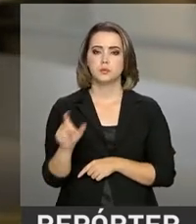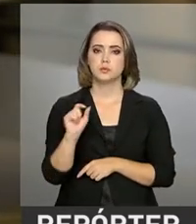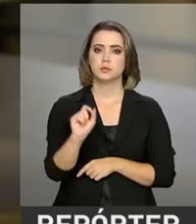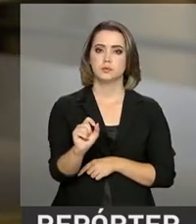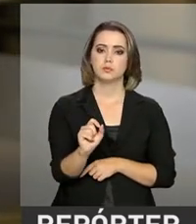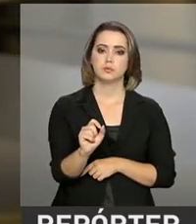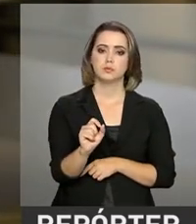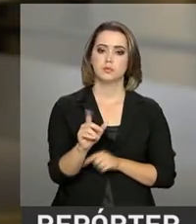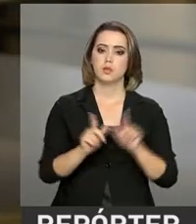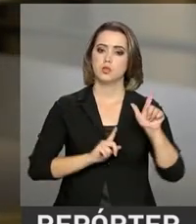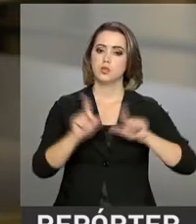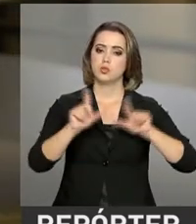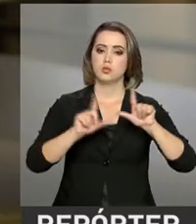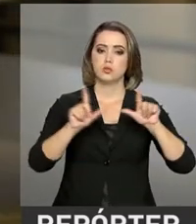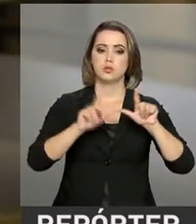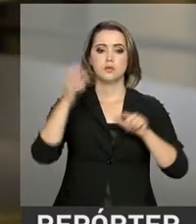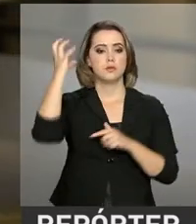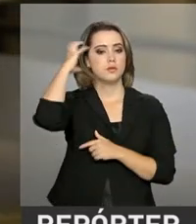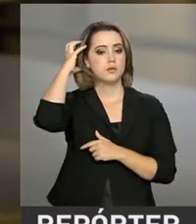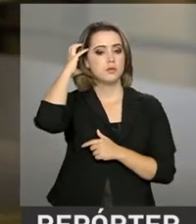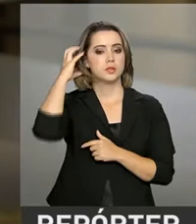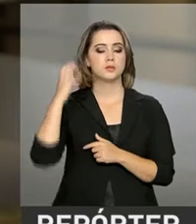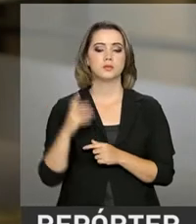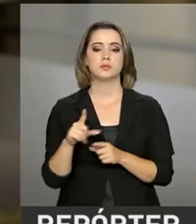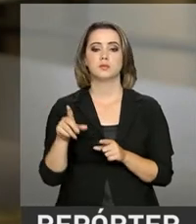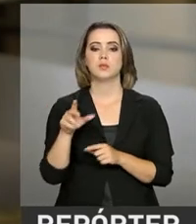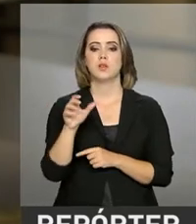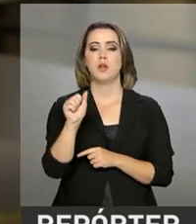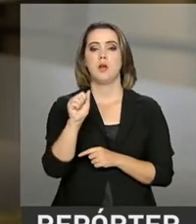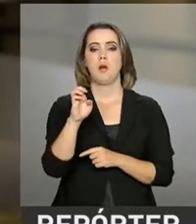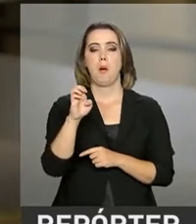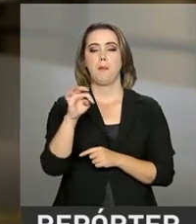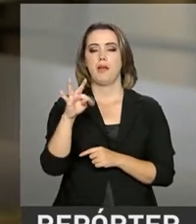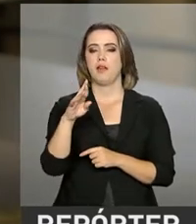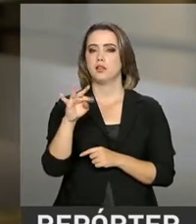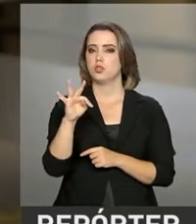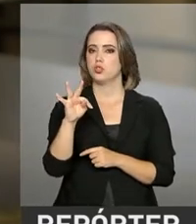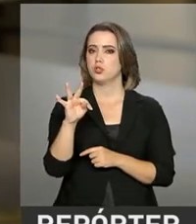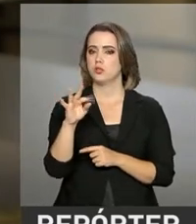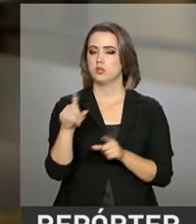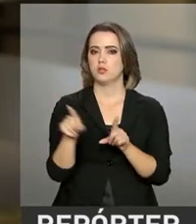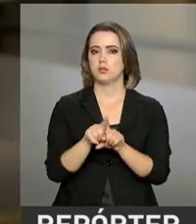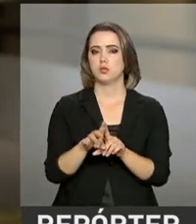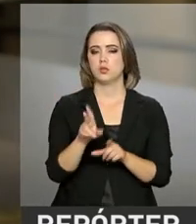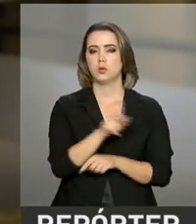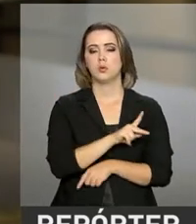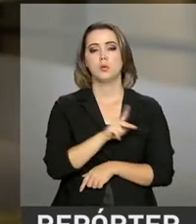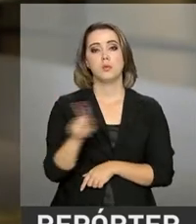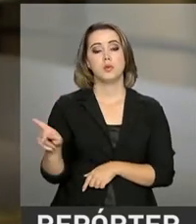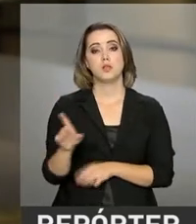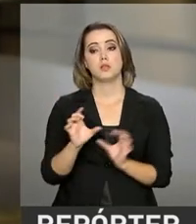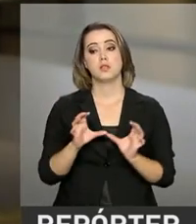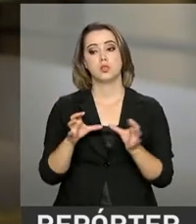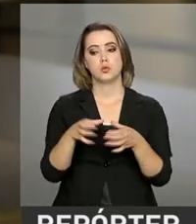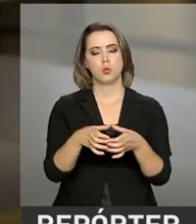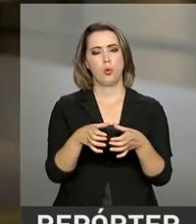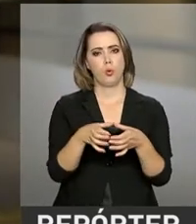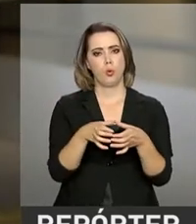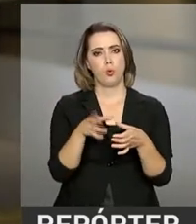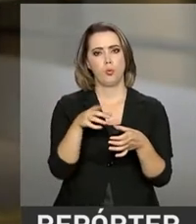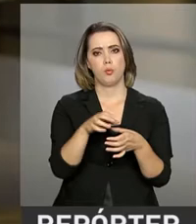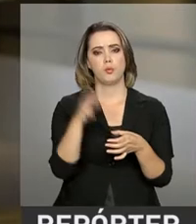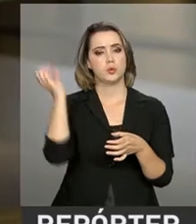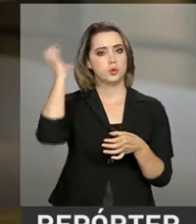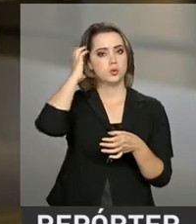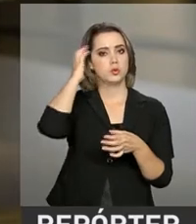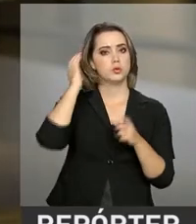Brasileira de Emissoras de Rádio e Televisão, a ABERT, Paulo Toné Camargo, do presidente da Associação Brasileira de